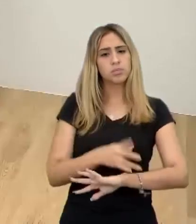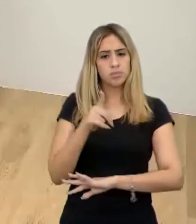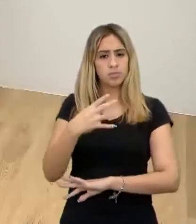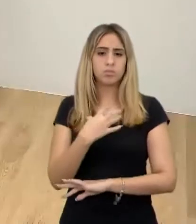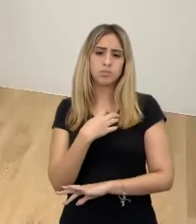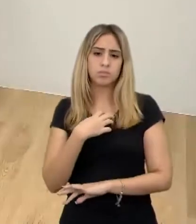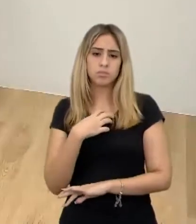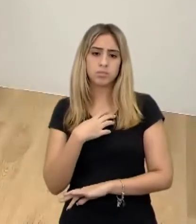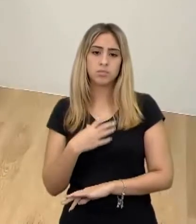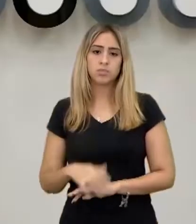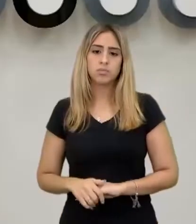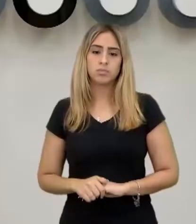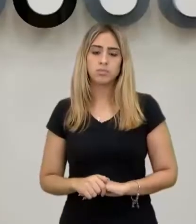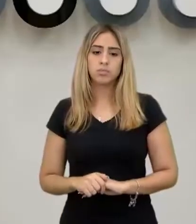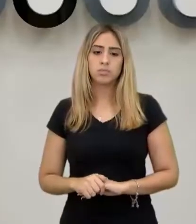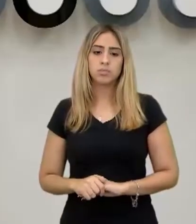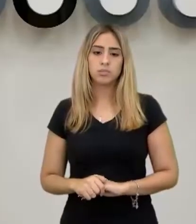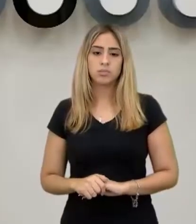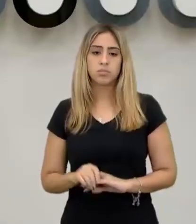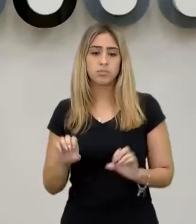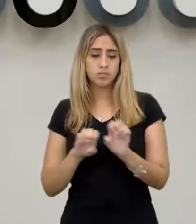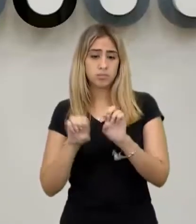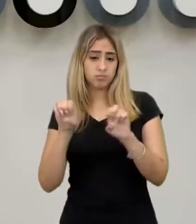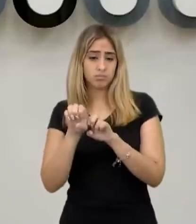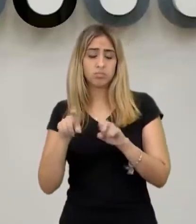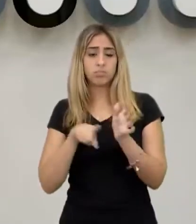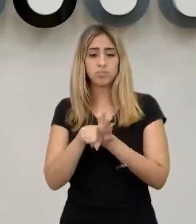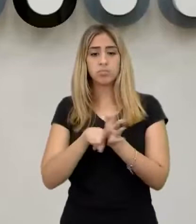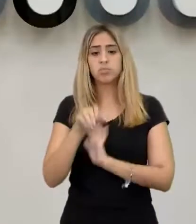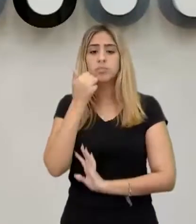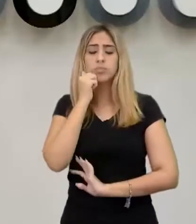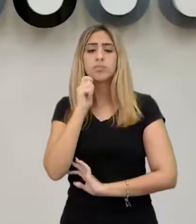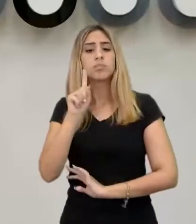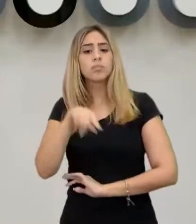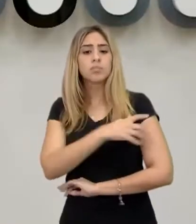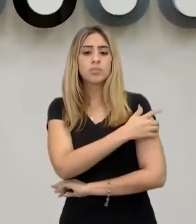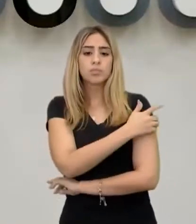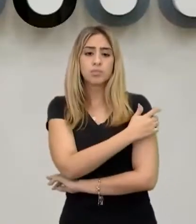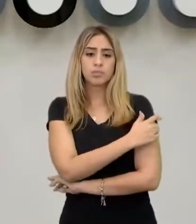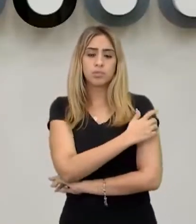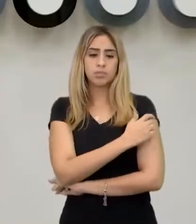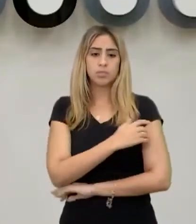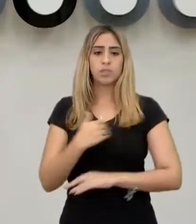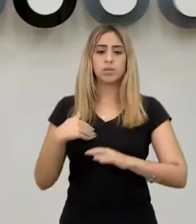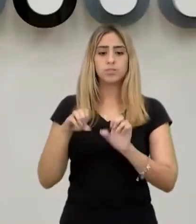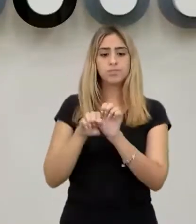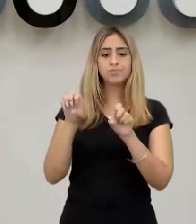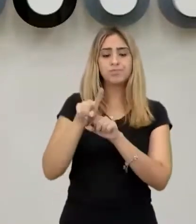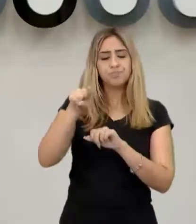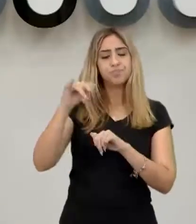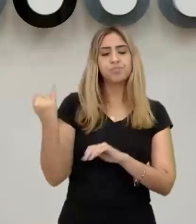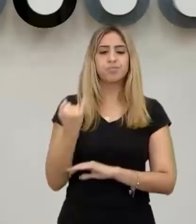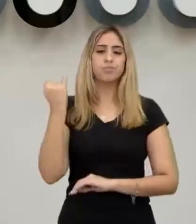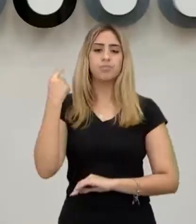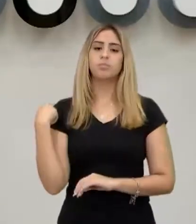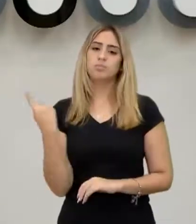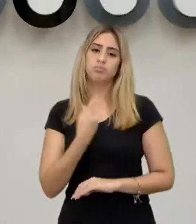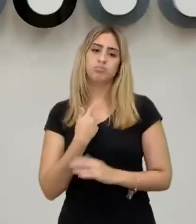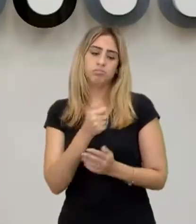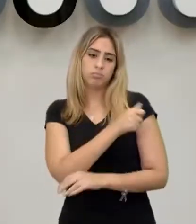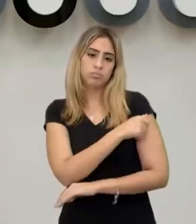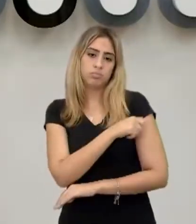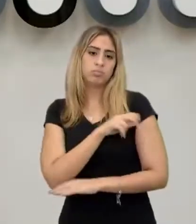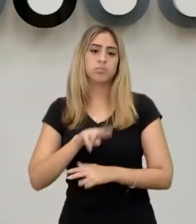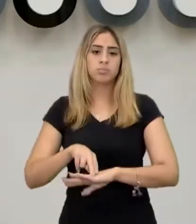assim? O eixo de investigação científica, né, é um dos eixos estruturantes e ele é fundamental para o nosso